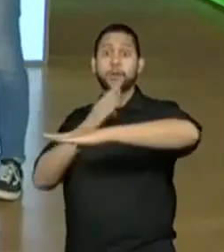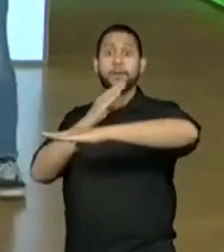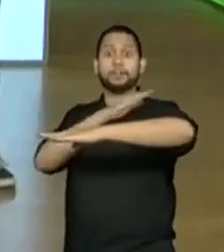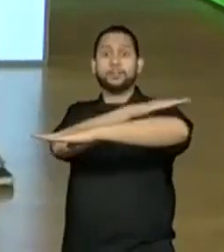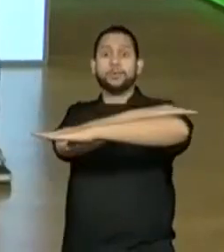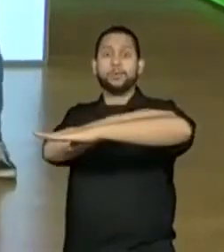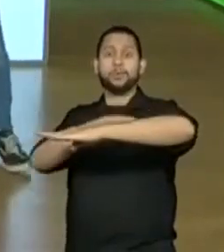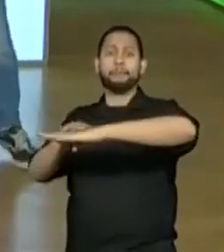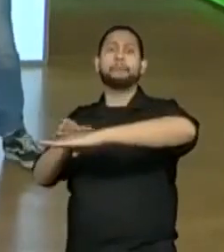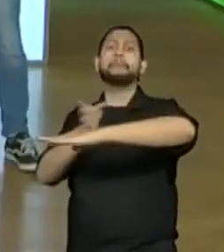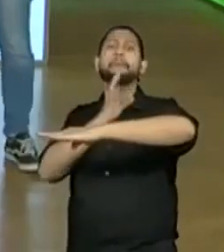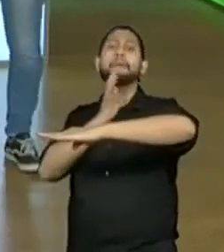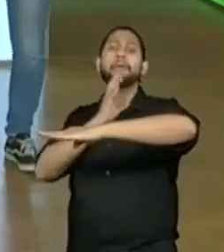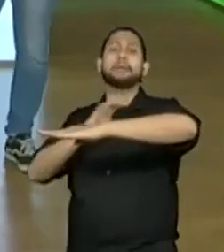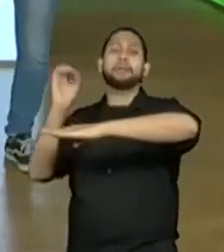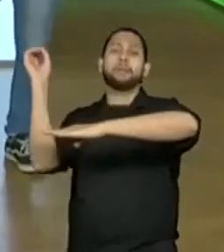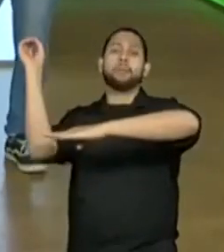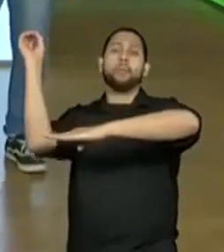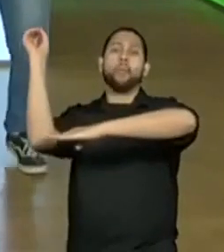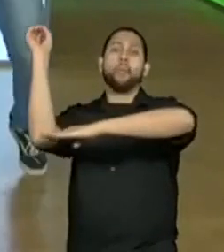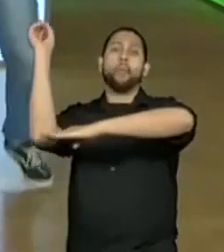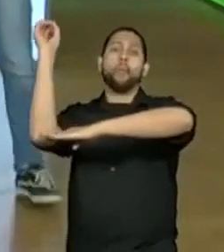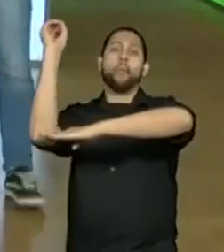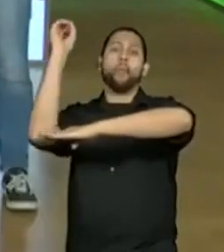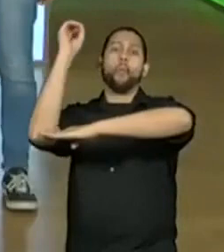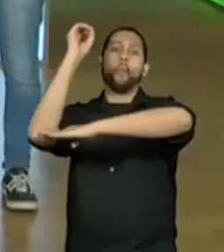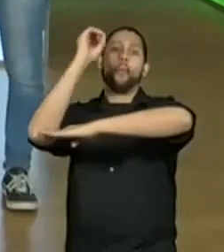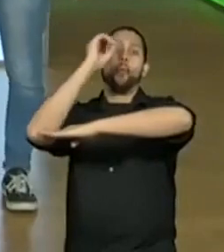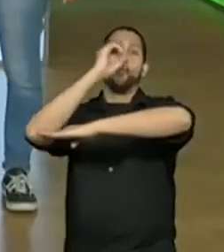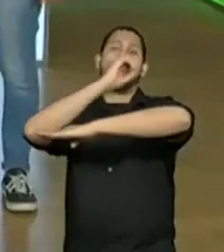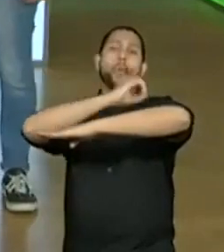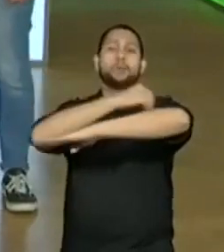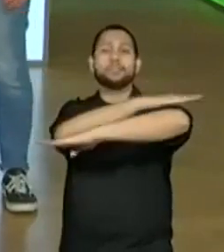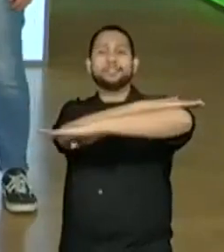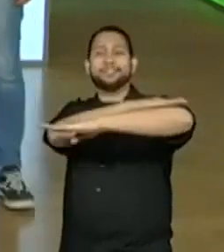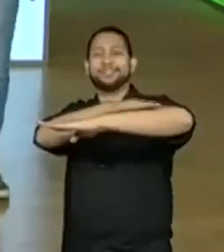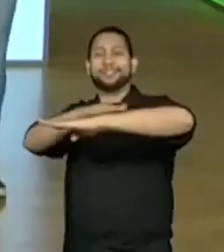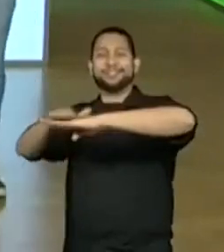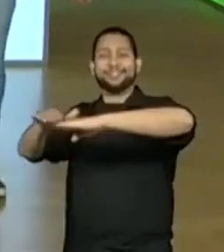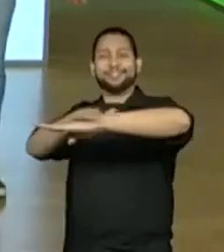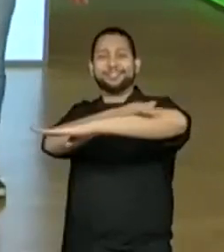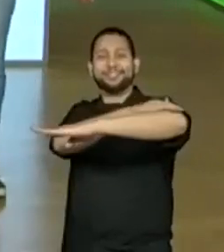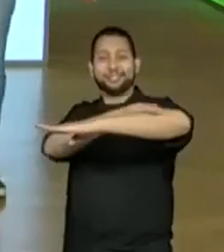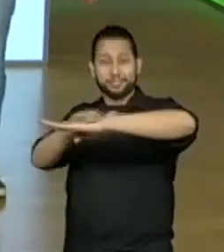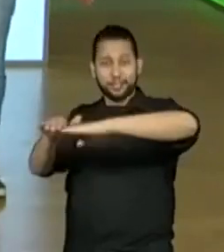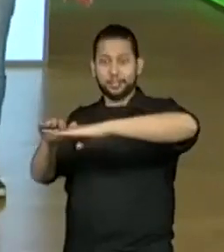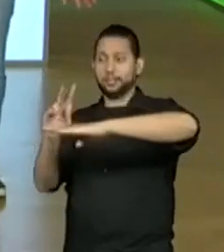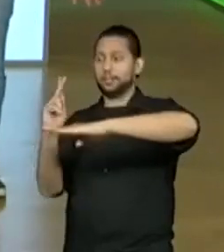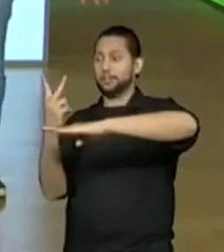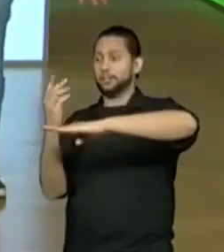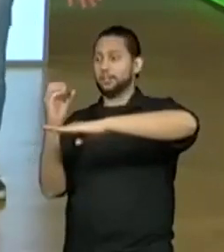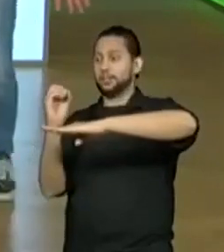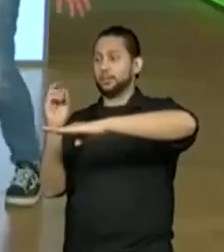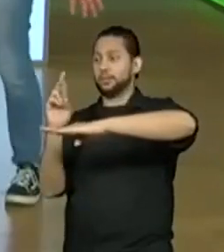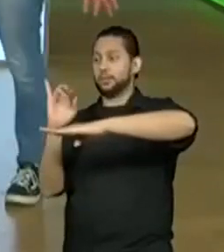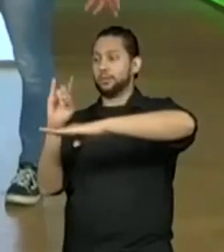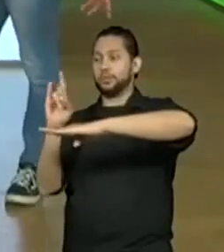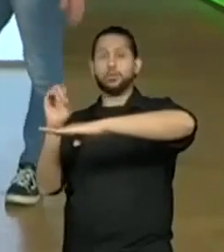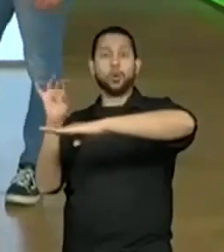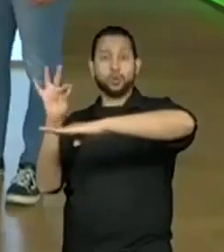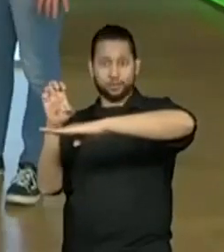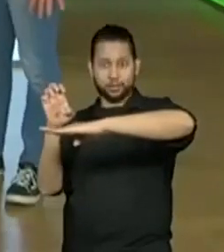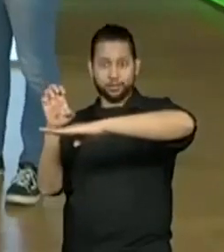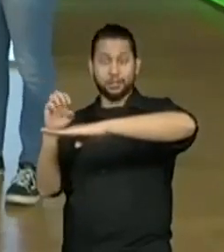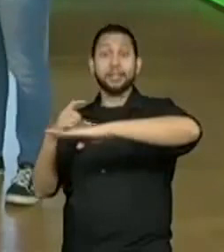deitado. Ah, moleque, era isso, eu também falo assim. Horizontal, deitado. Vertical? Em pé. De pé. Acabou. Aí você não